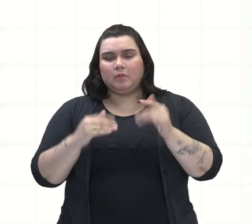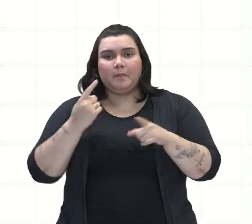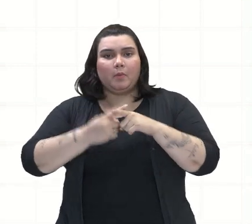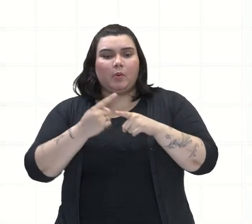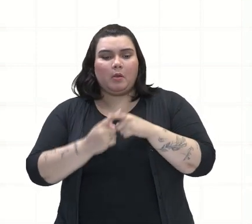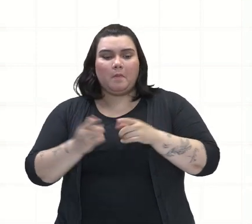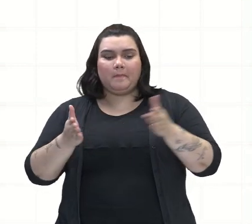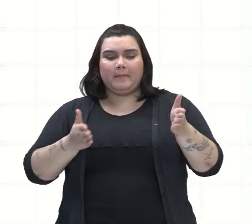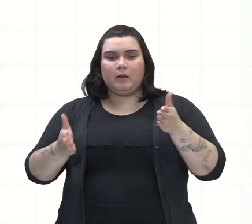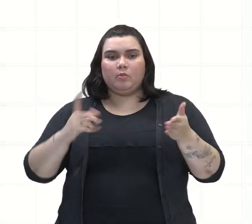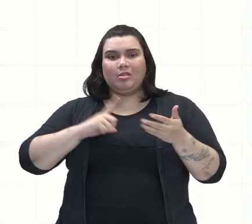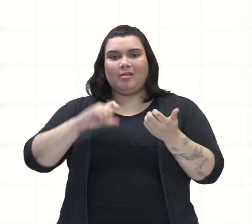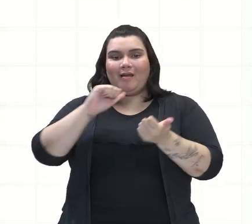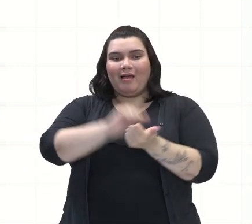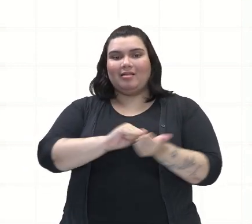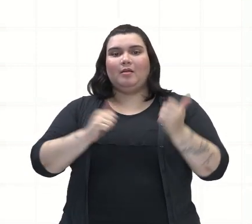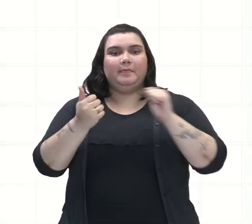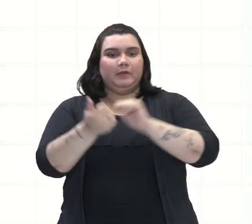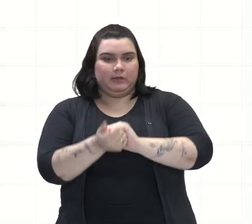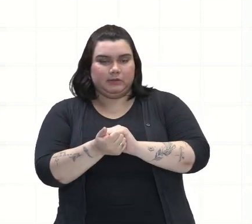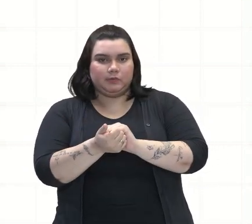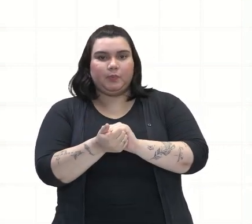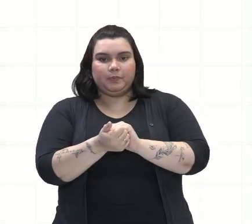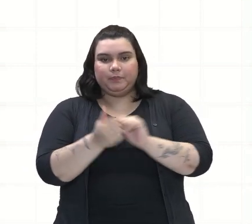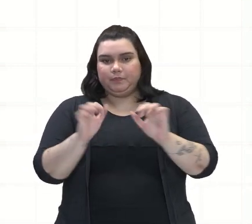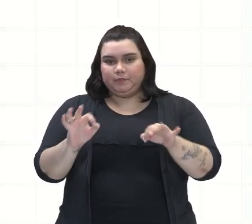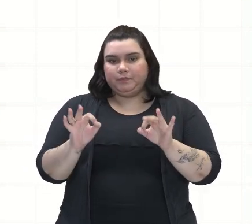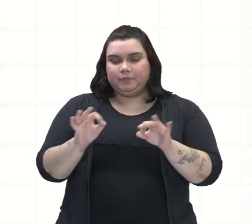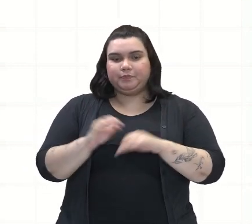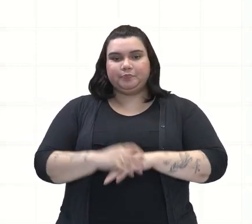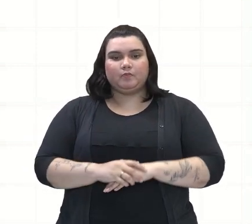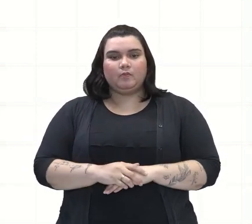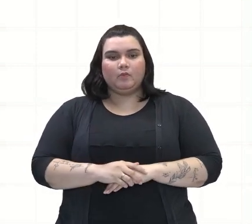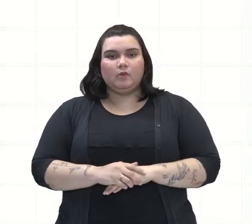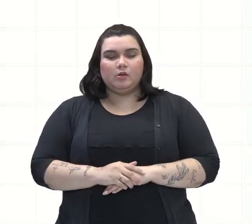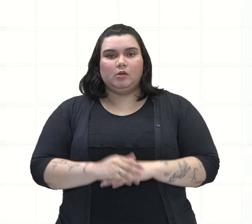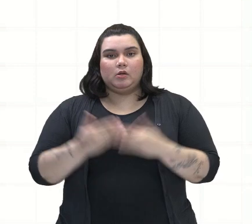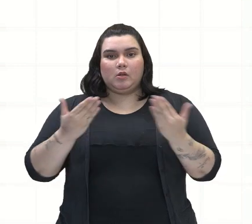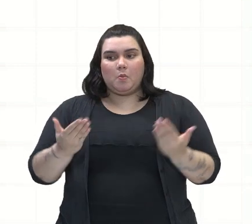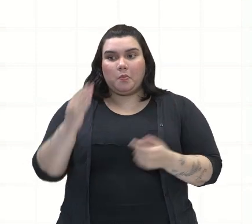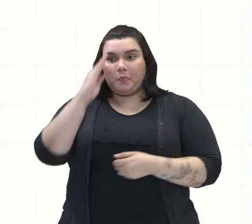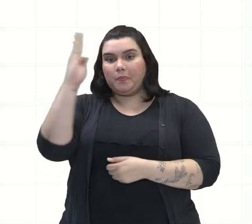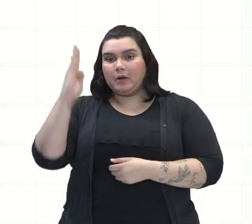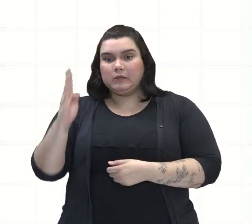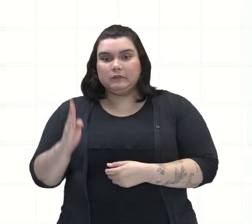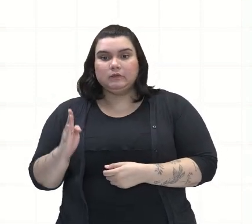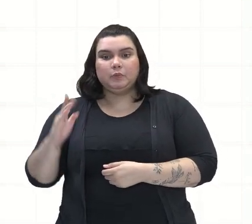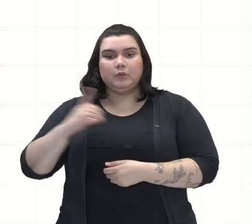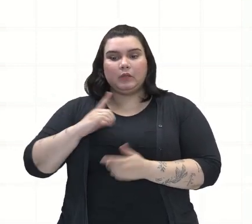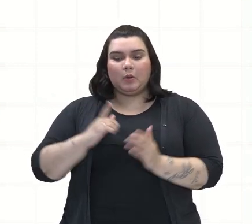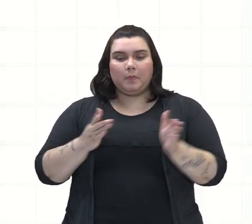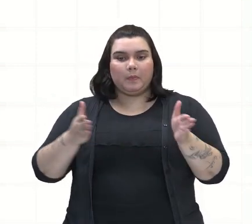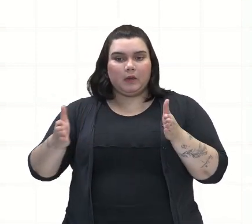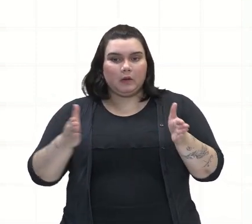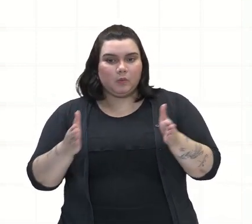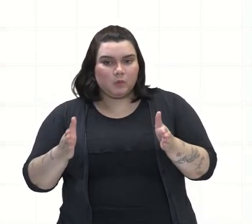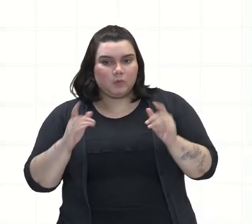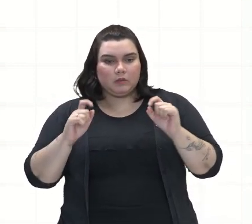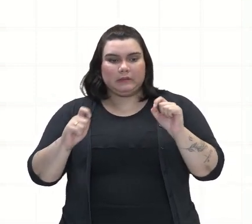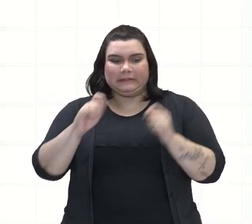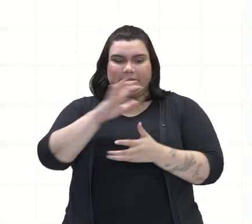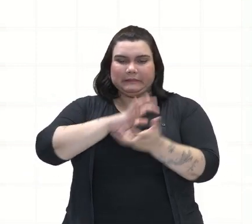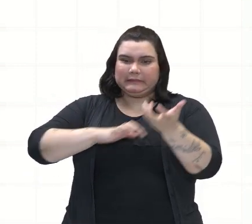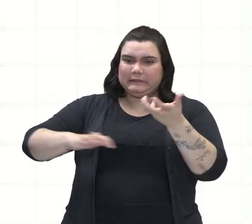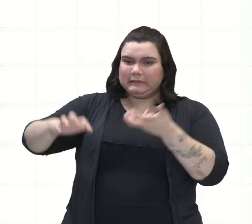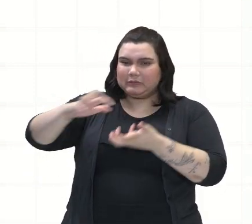você tem adaptações, né? É um período que o Brasil está passando por um momento muito